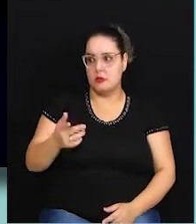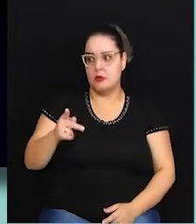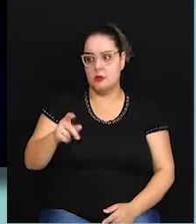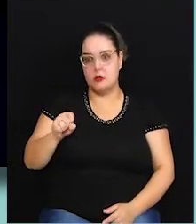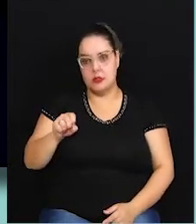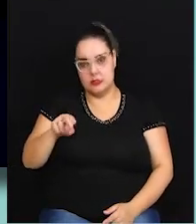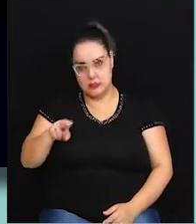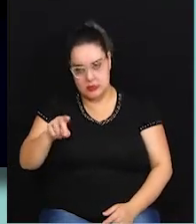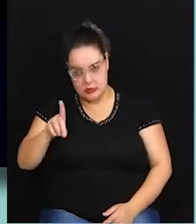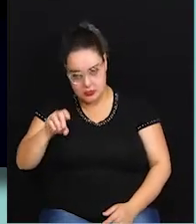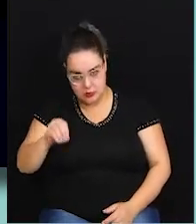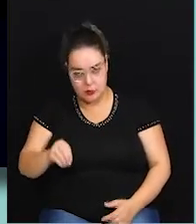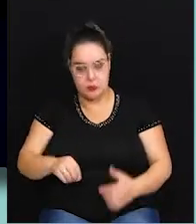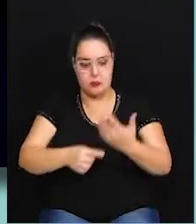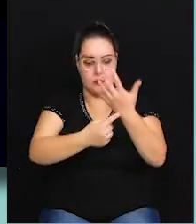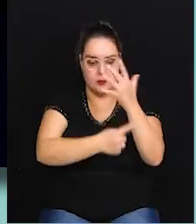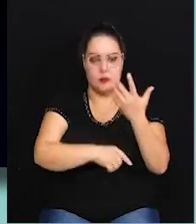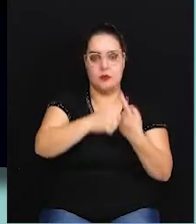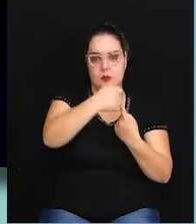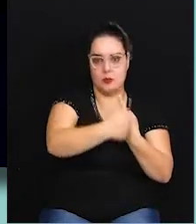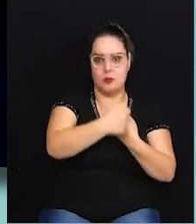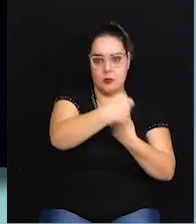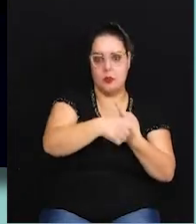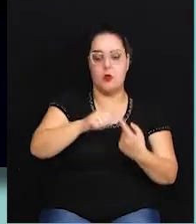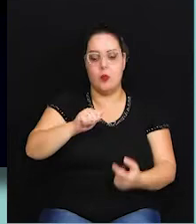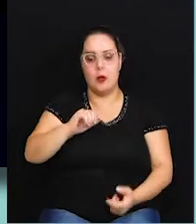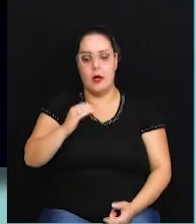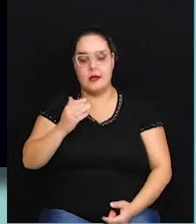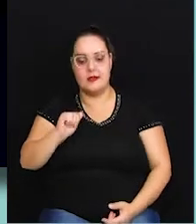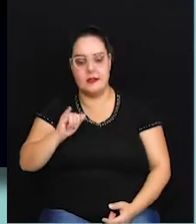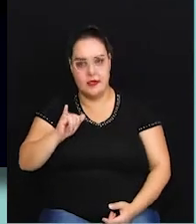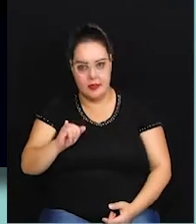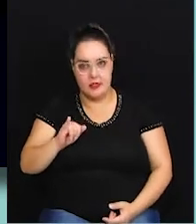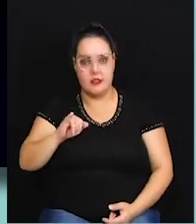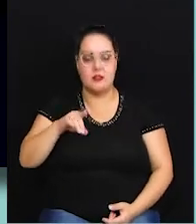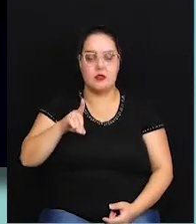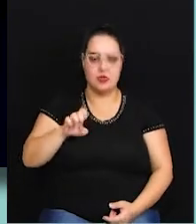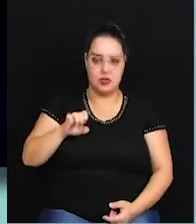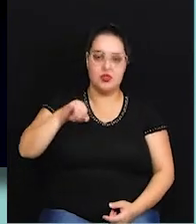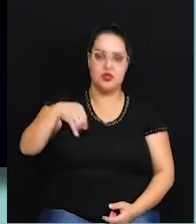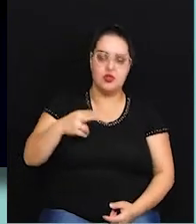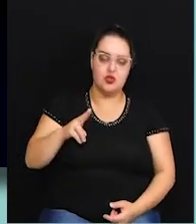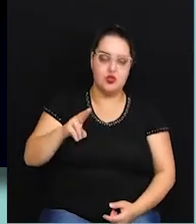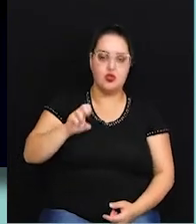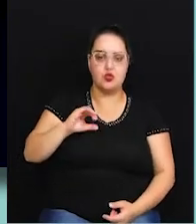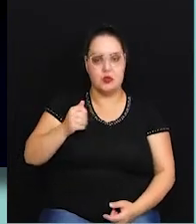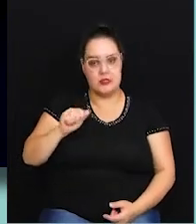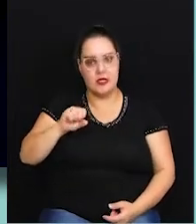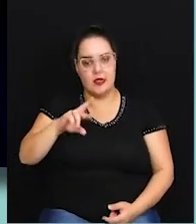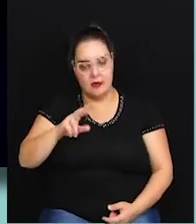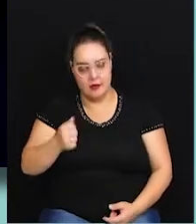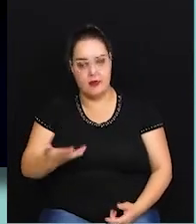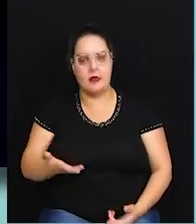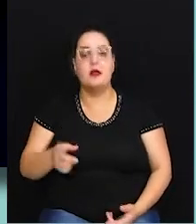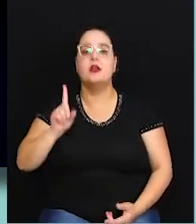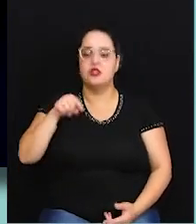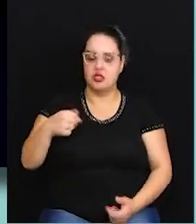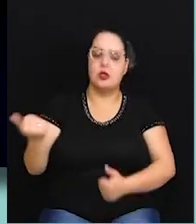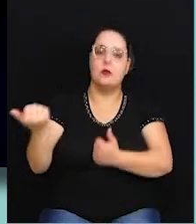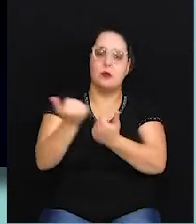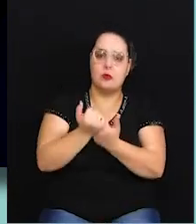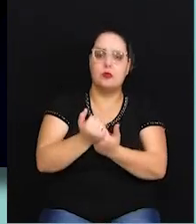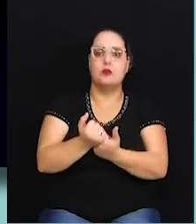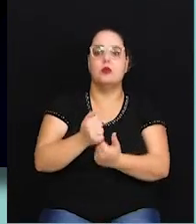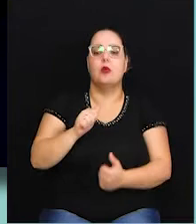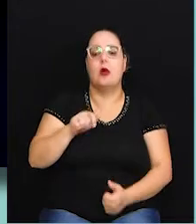tanto do pseudocaule da bananeira, quanto do açaí de Jussara, ou apenas um deles, isso já seria feito a